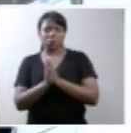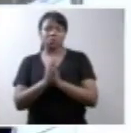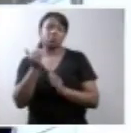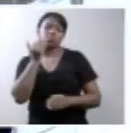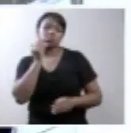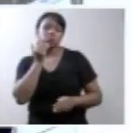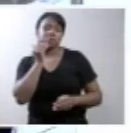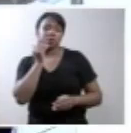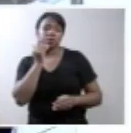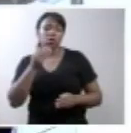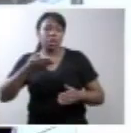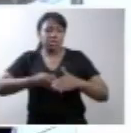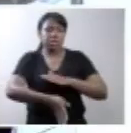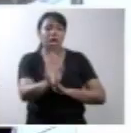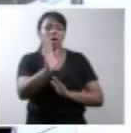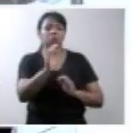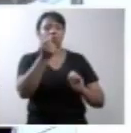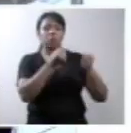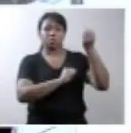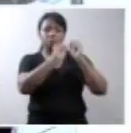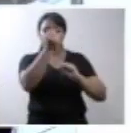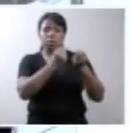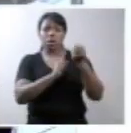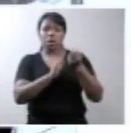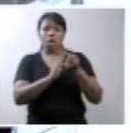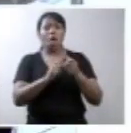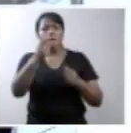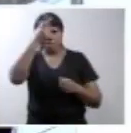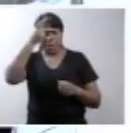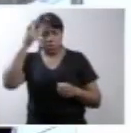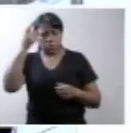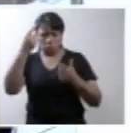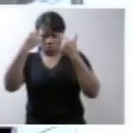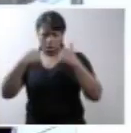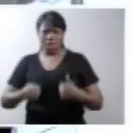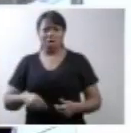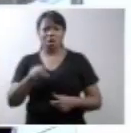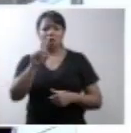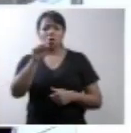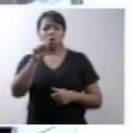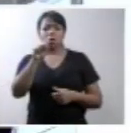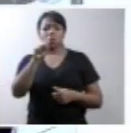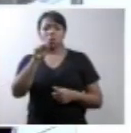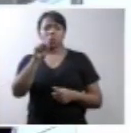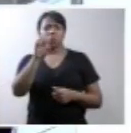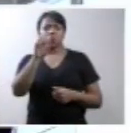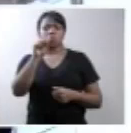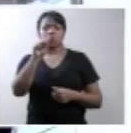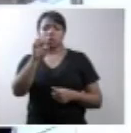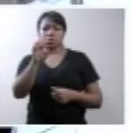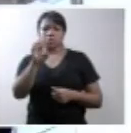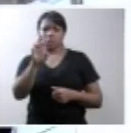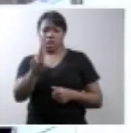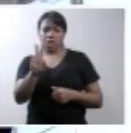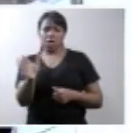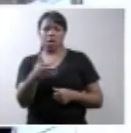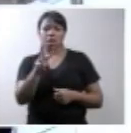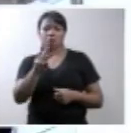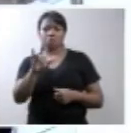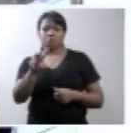brinquedo que saiu com defeito de uma fábrica de brinquedos foi um ser humano meu filho que eu muito amei e continuo